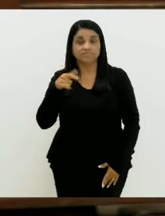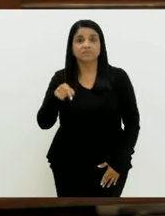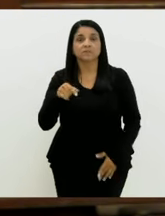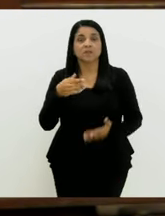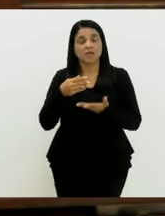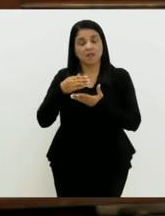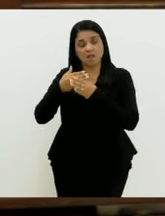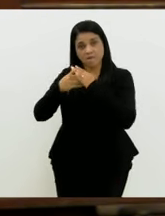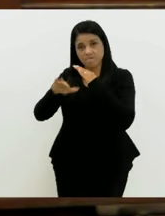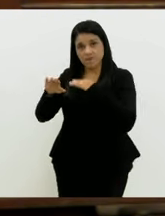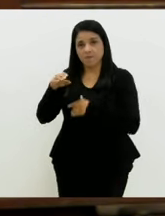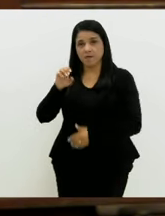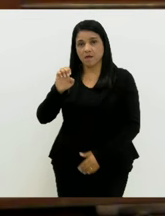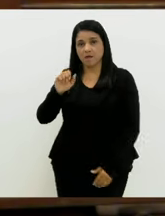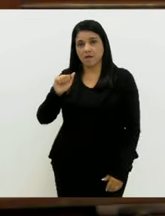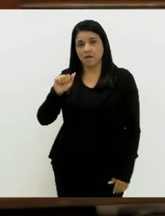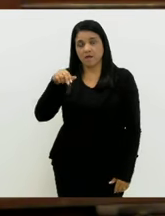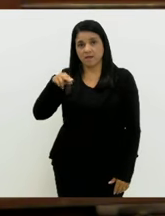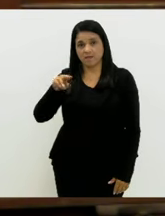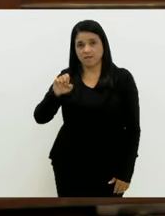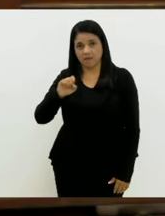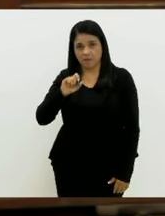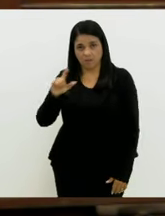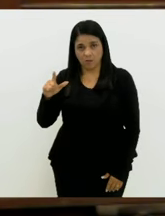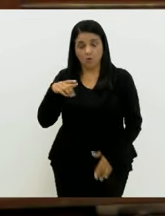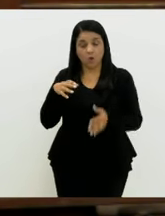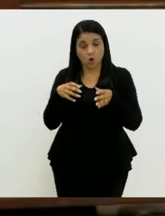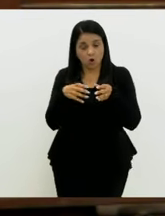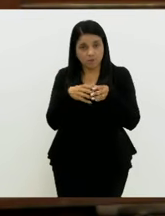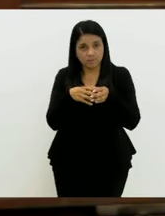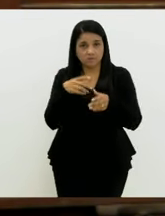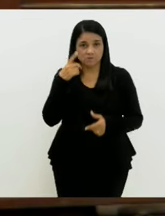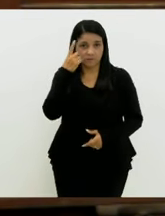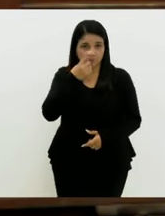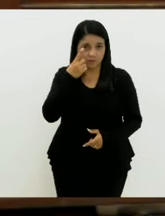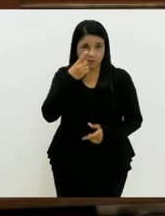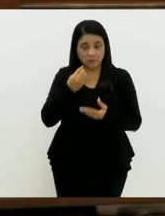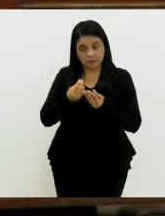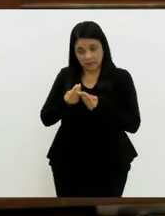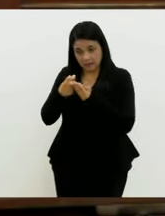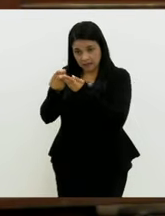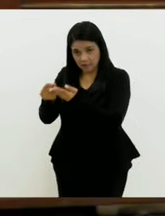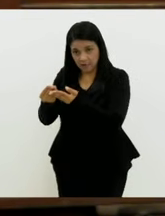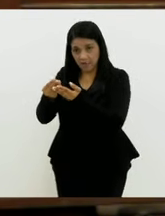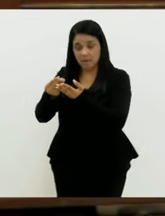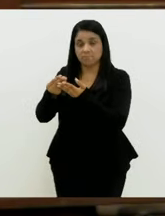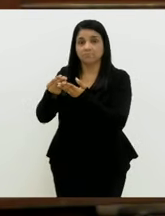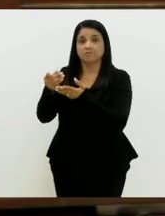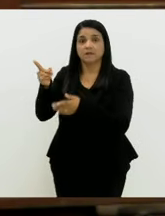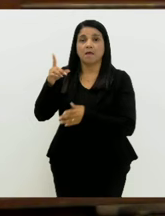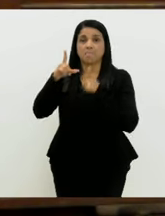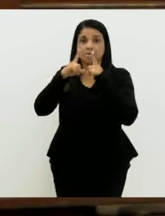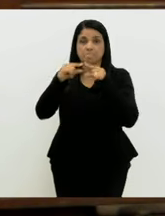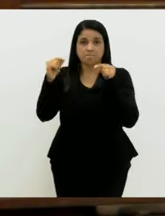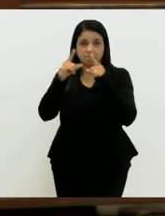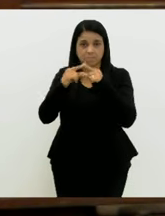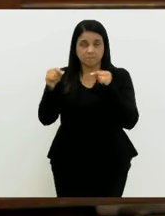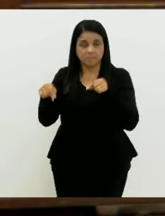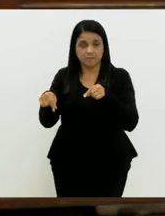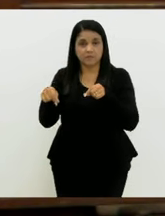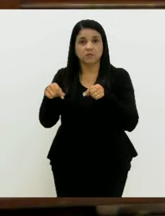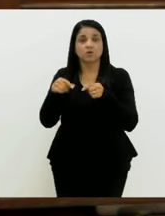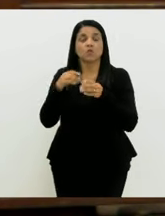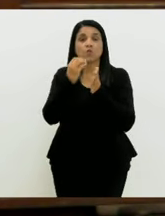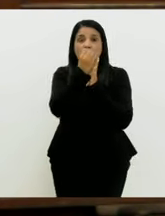em Brasília, que seja tirada aqui uma comissão de deputados para entregar pessoalmente na ANEEL em Brasília um manifesto dessa casa, um ofício